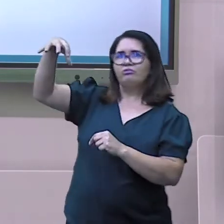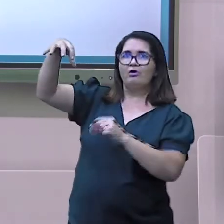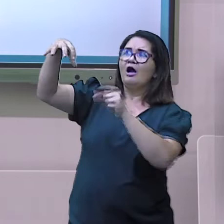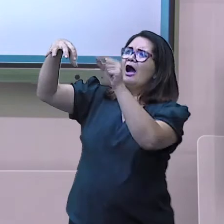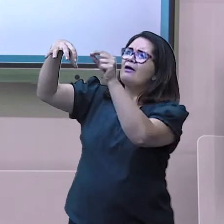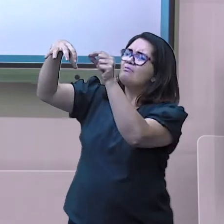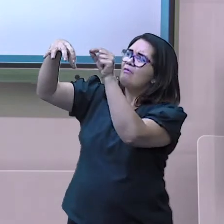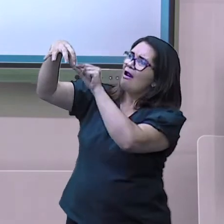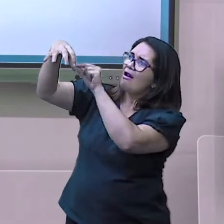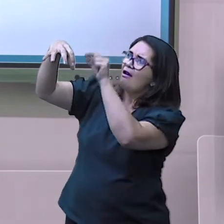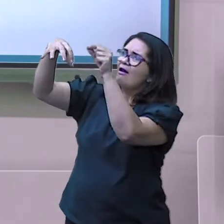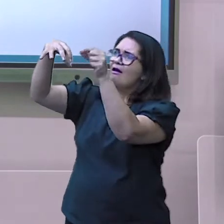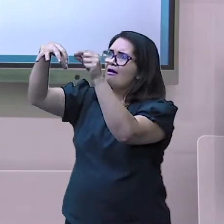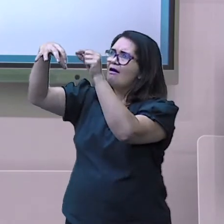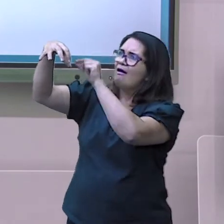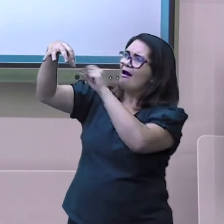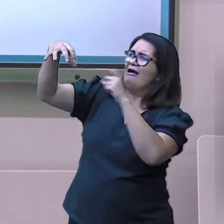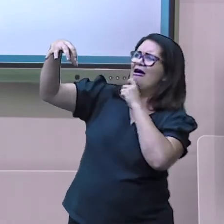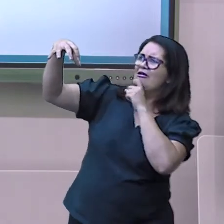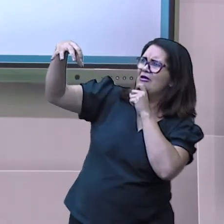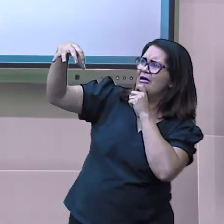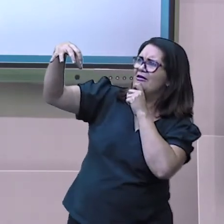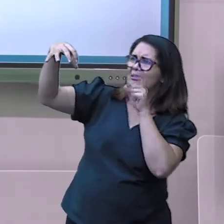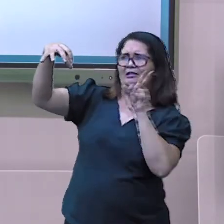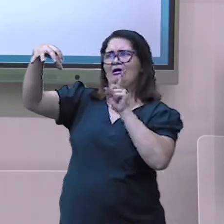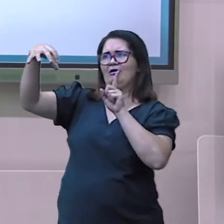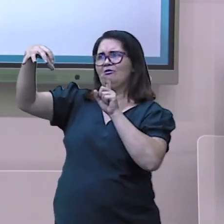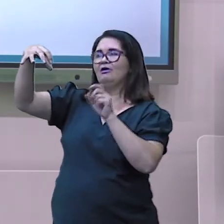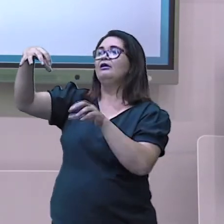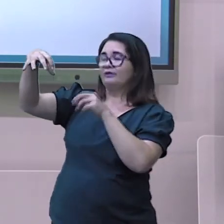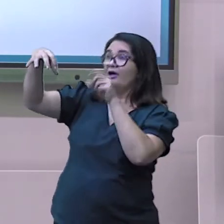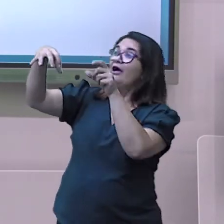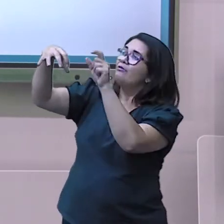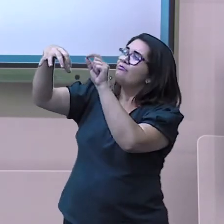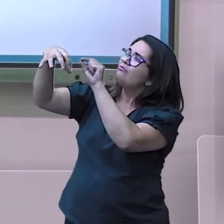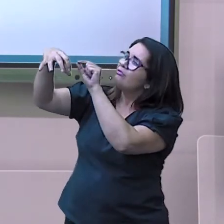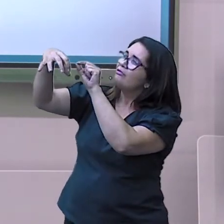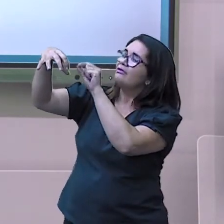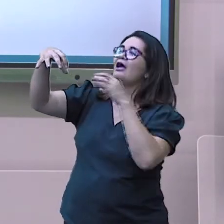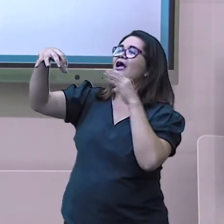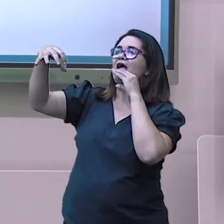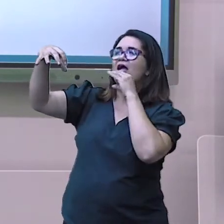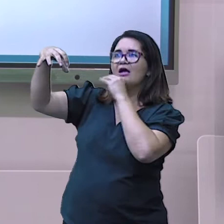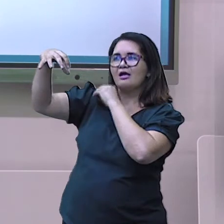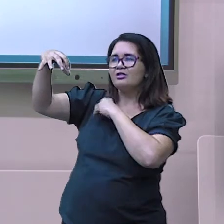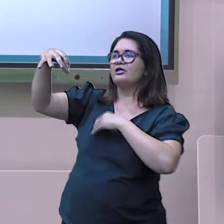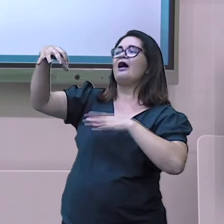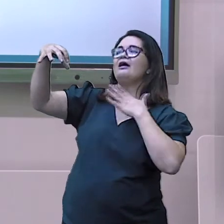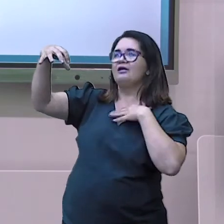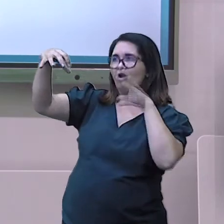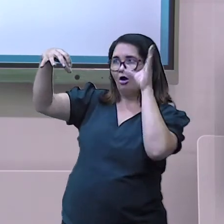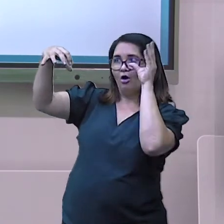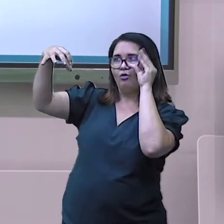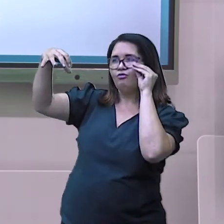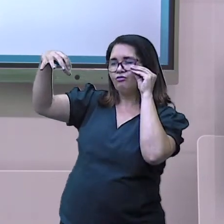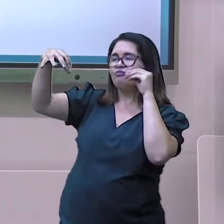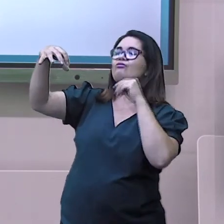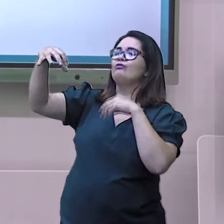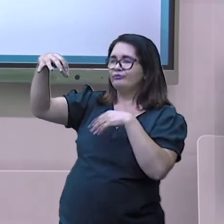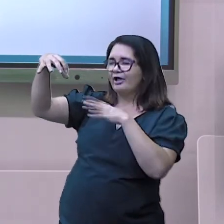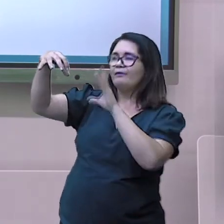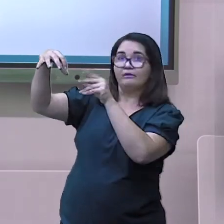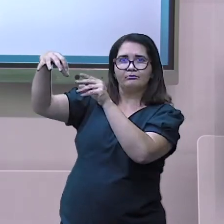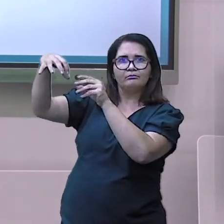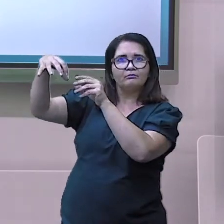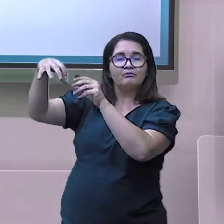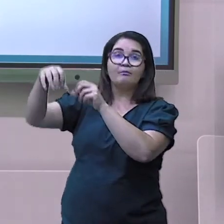que acontece? Ali dentro daquele chuveiro, pode ter um fio que está inadequado, ele pode estar desgastado, ele